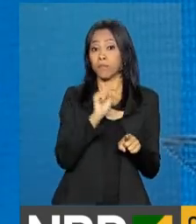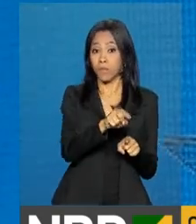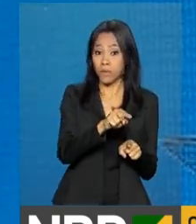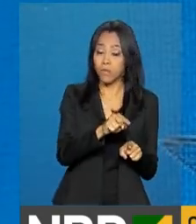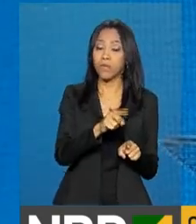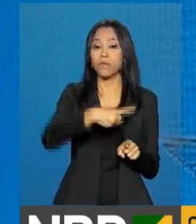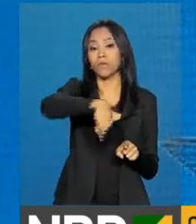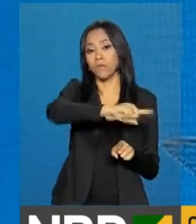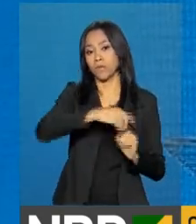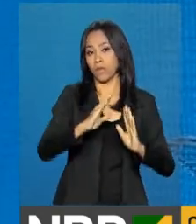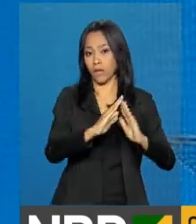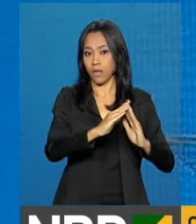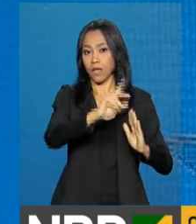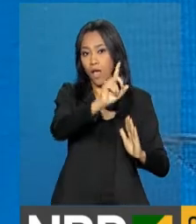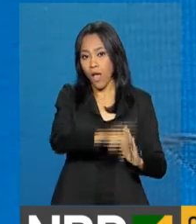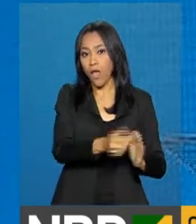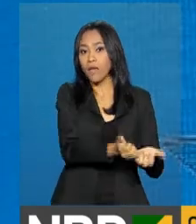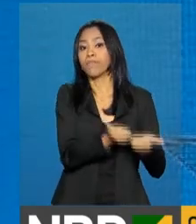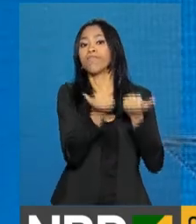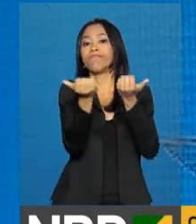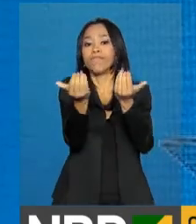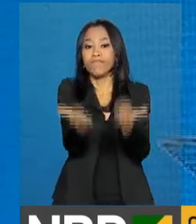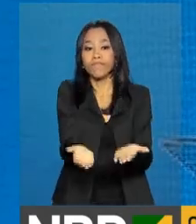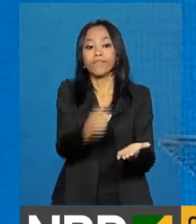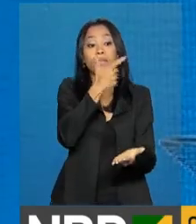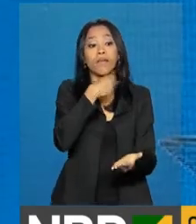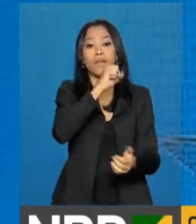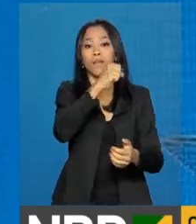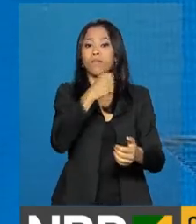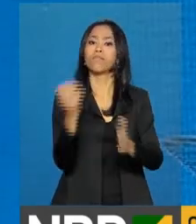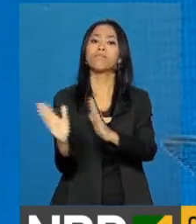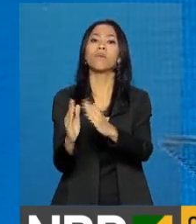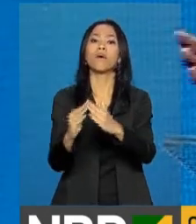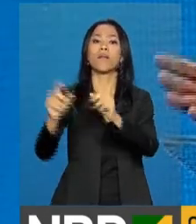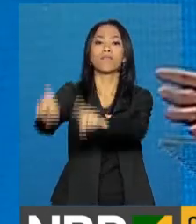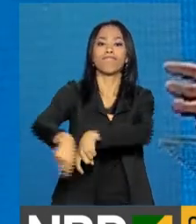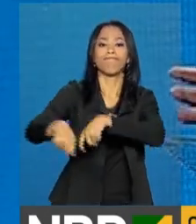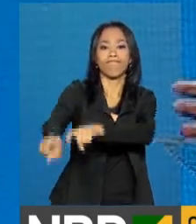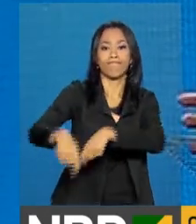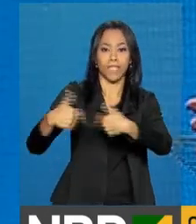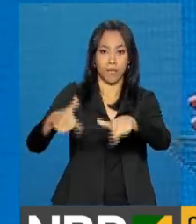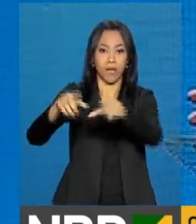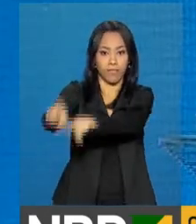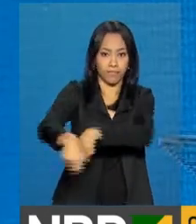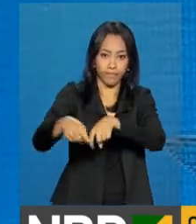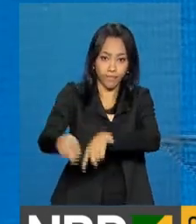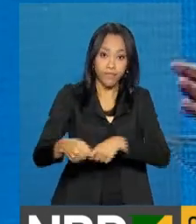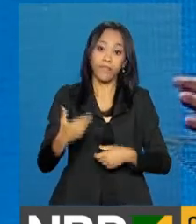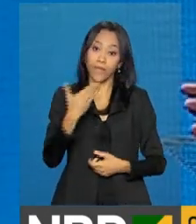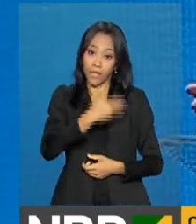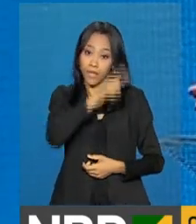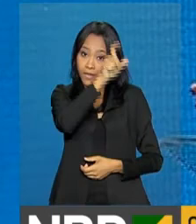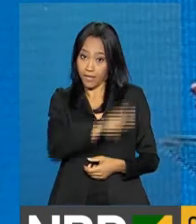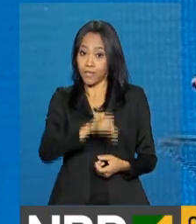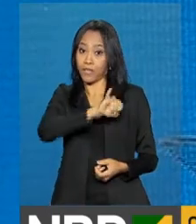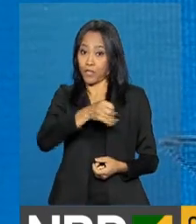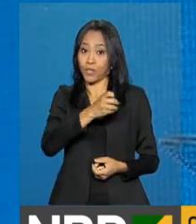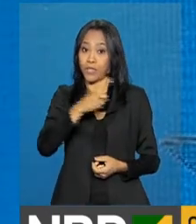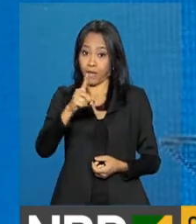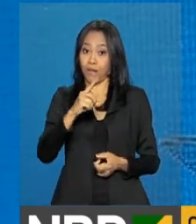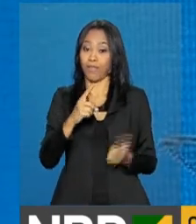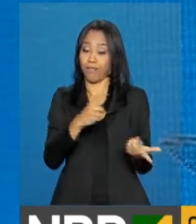destinam aos trabalhadores da área rural. O Zé Carlos Martins, que está aqui, pode comemorar este fato,